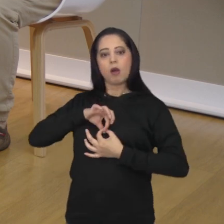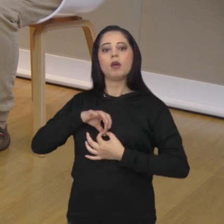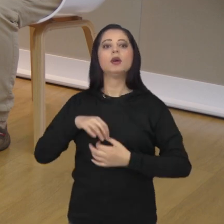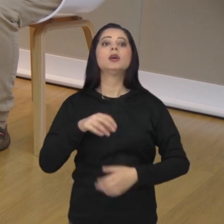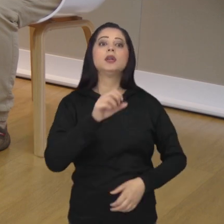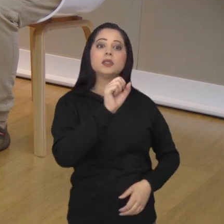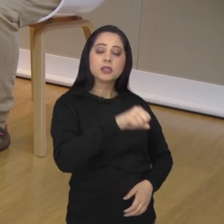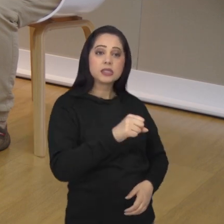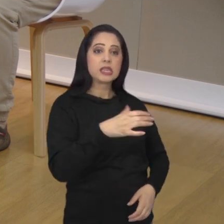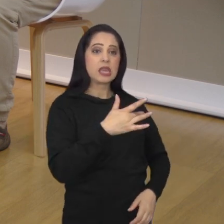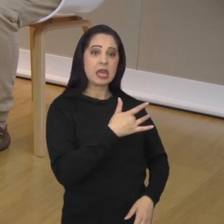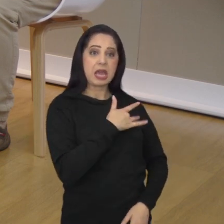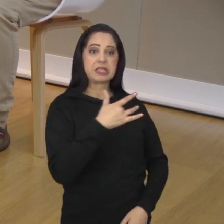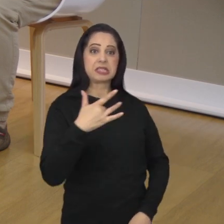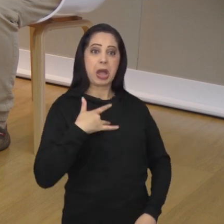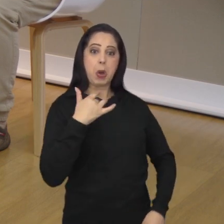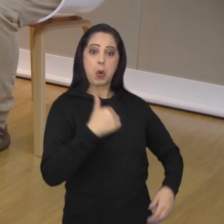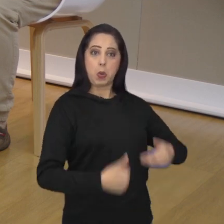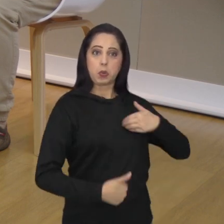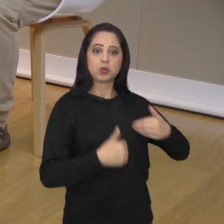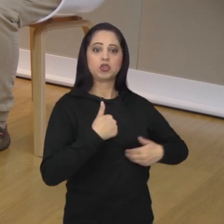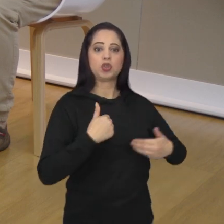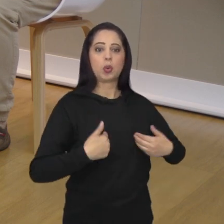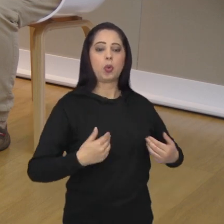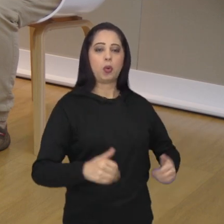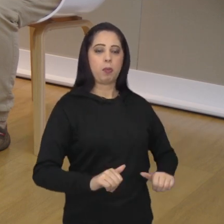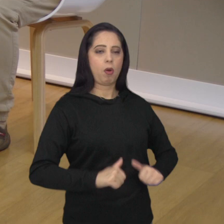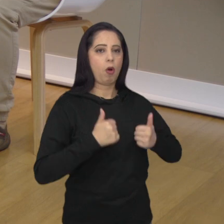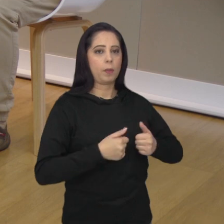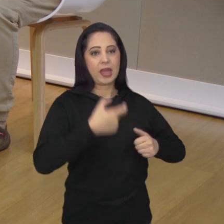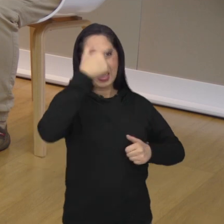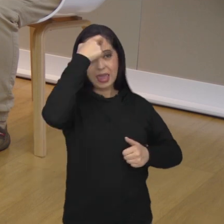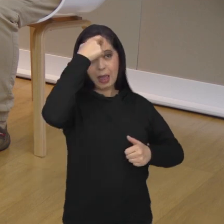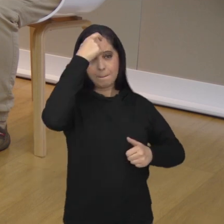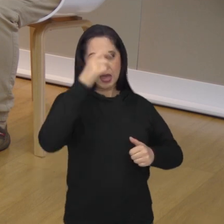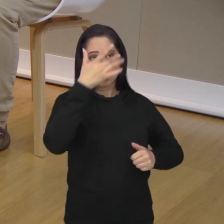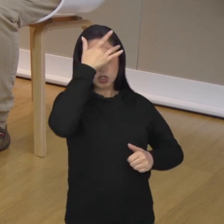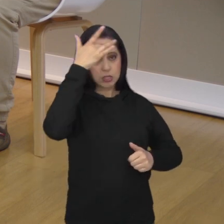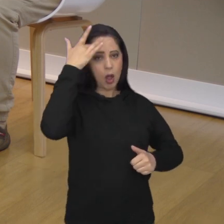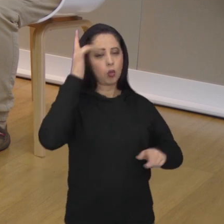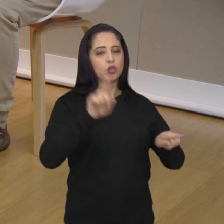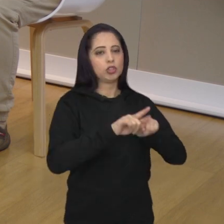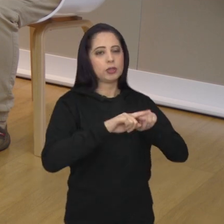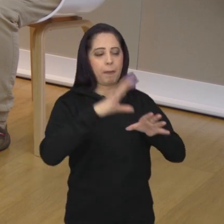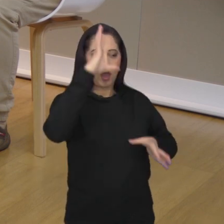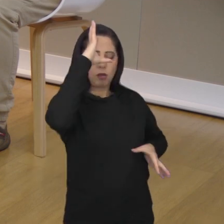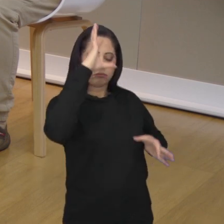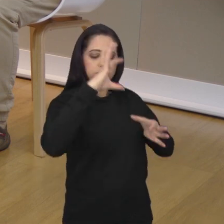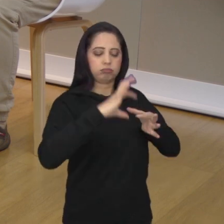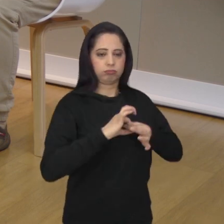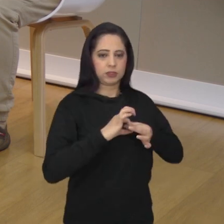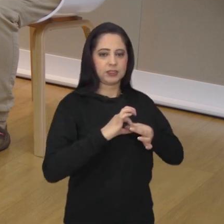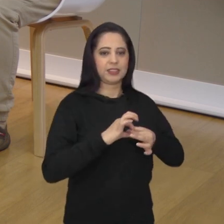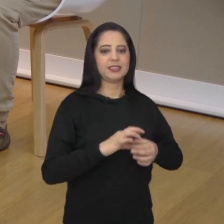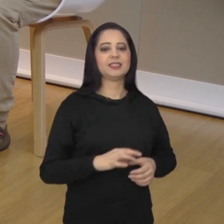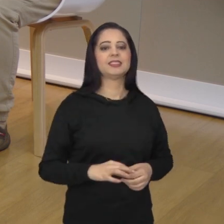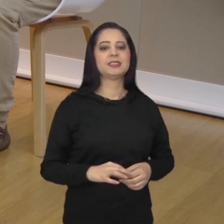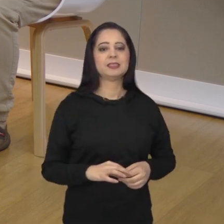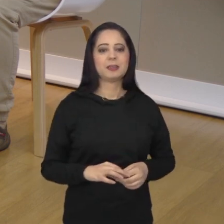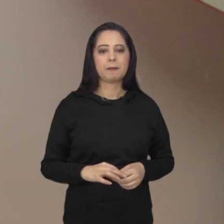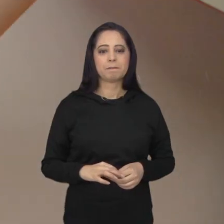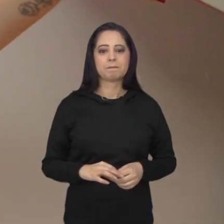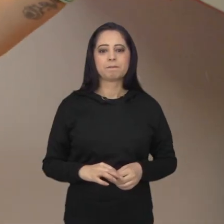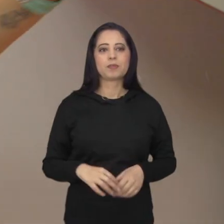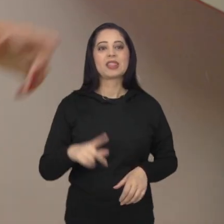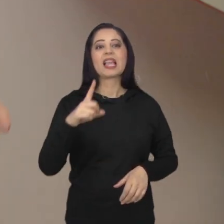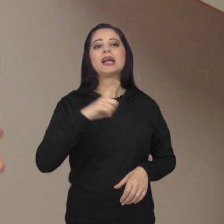né? e a saúde física também. Ótimo. né? Saúde física e saúde mental, todos ali aliados. Né? Exatamente. E em bom funcionamento, que é melhor. Exatamente. Professor,